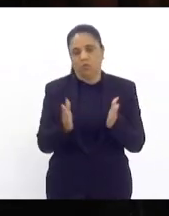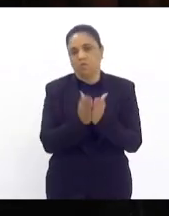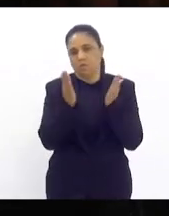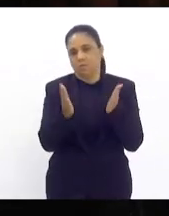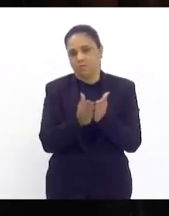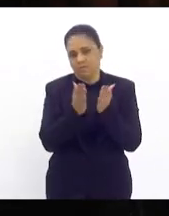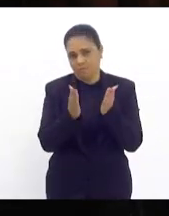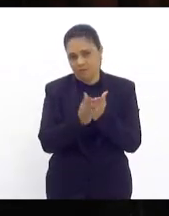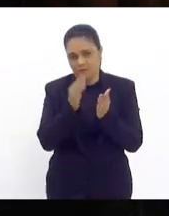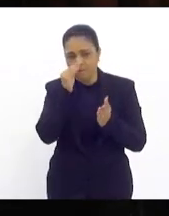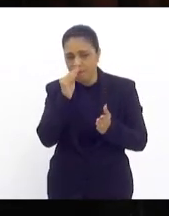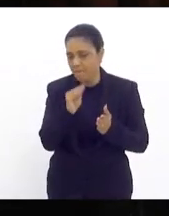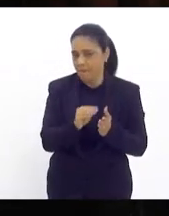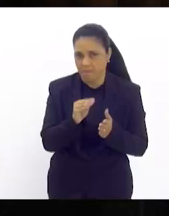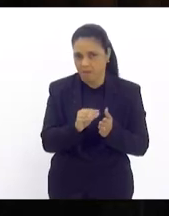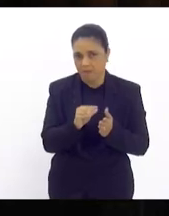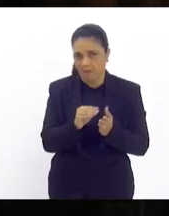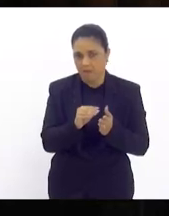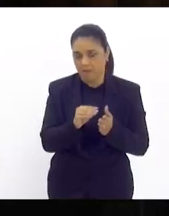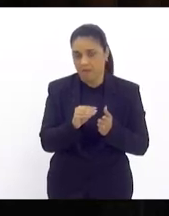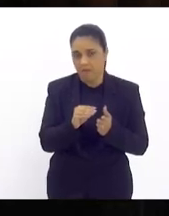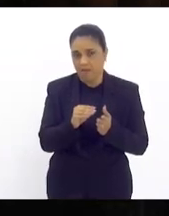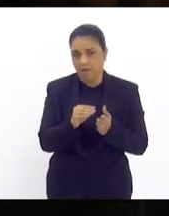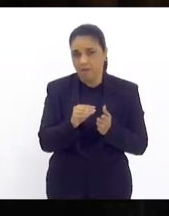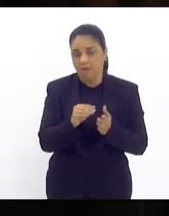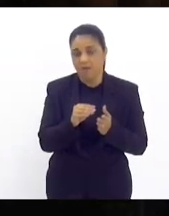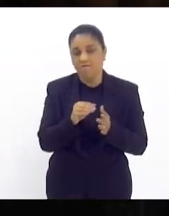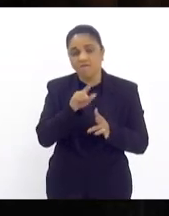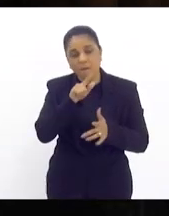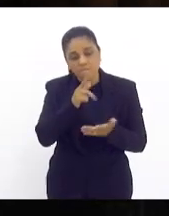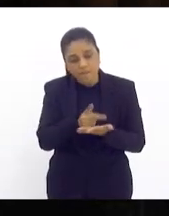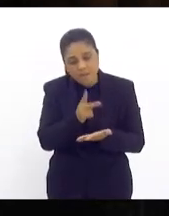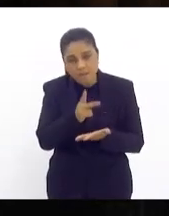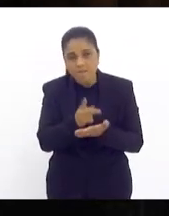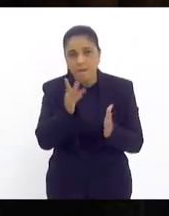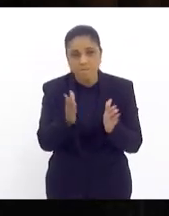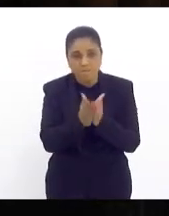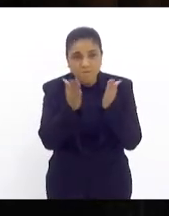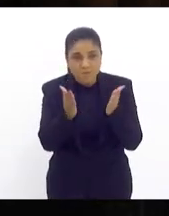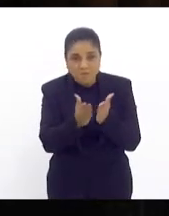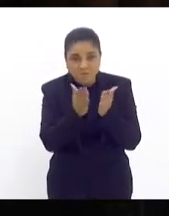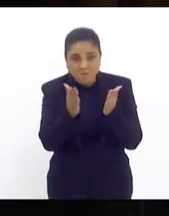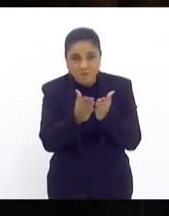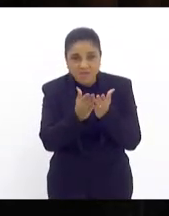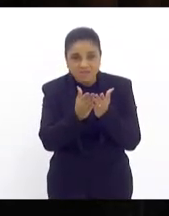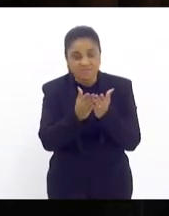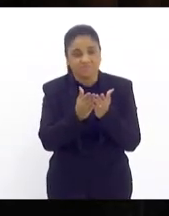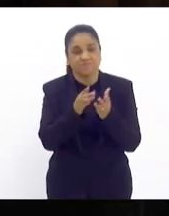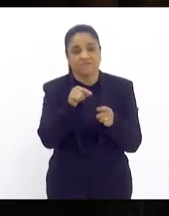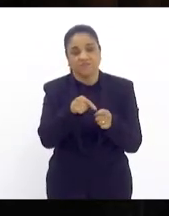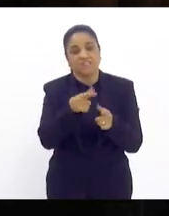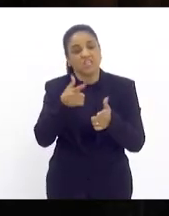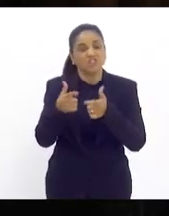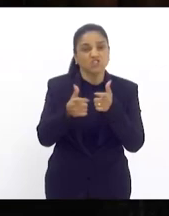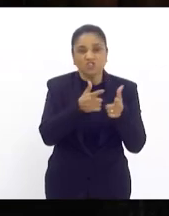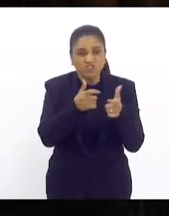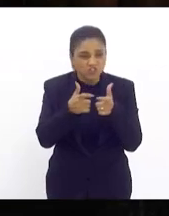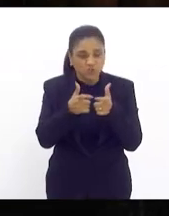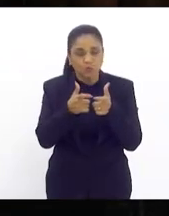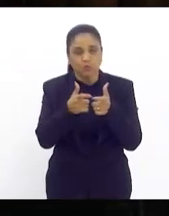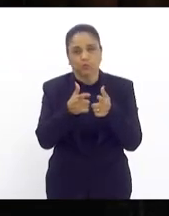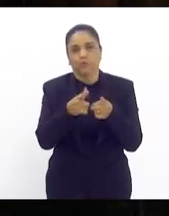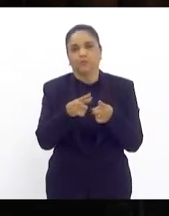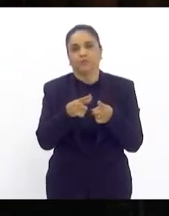seja ela quando essa mesma pobreza pode ser alvo de tiros quando é